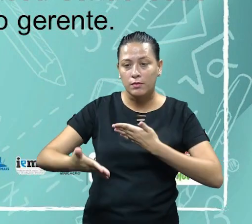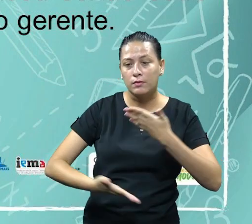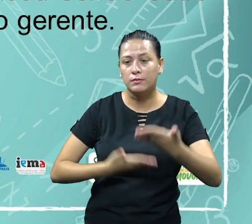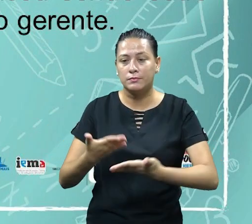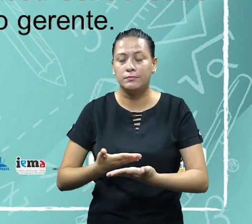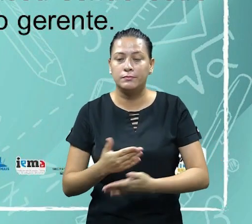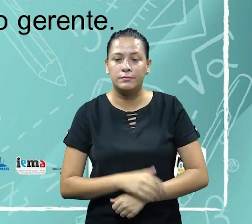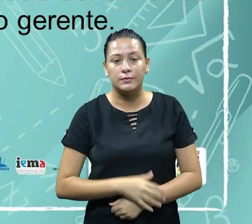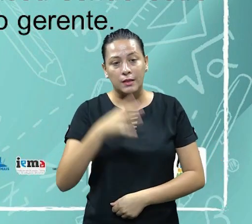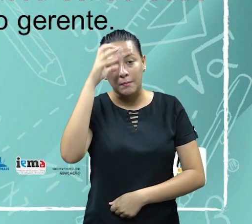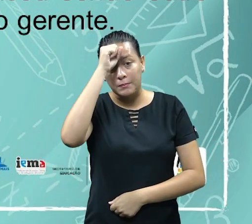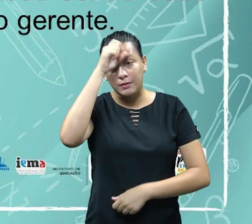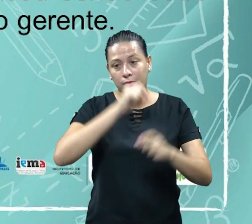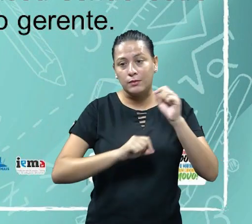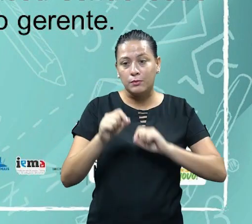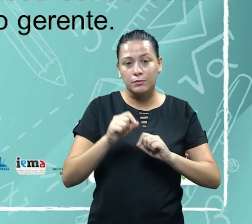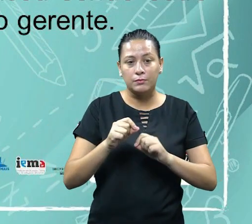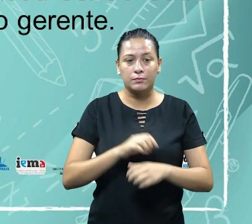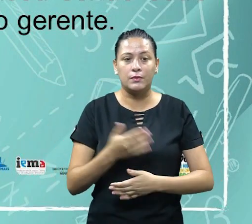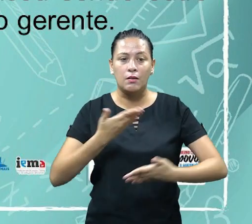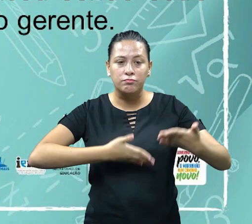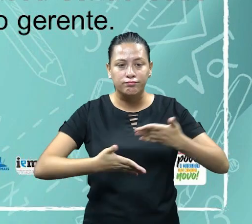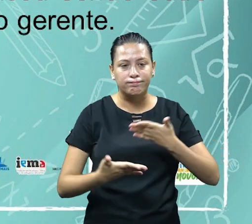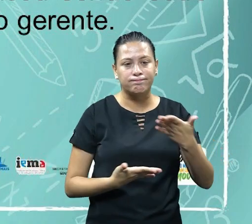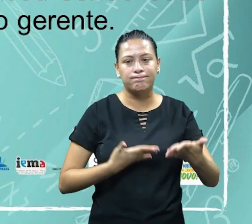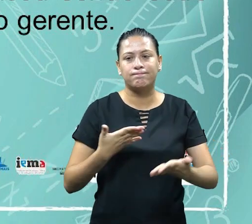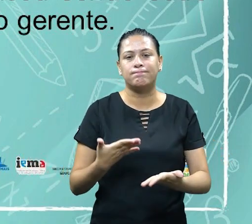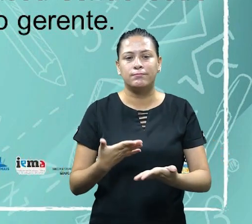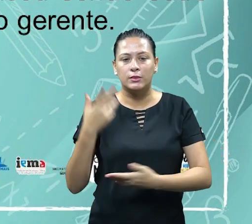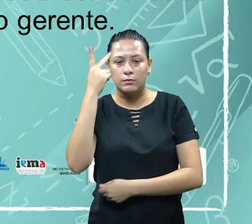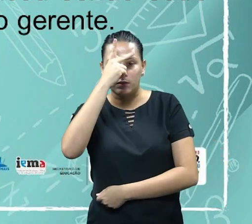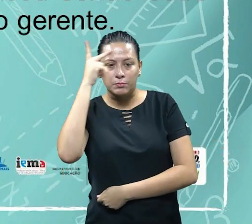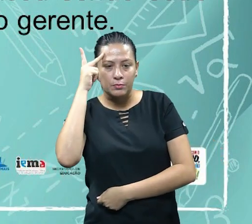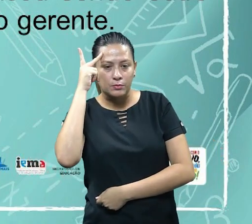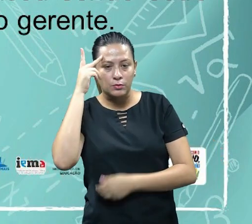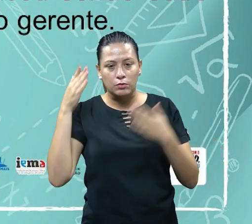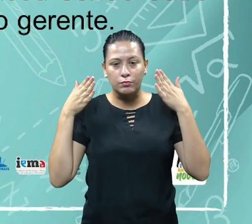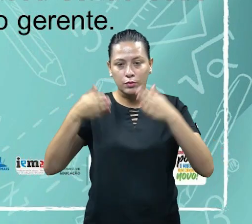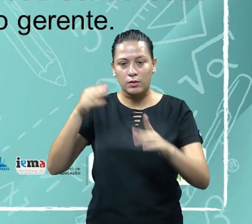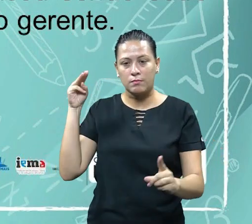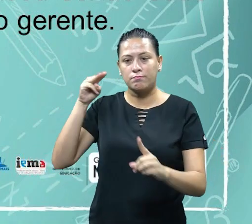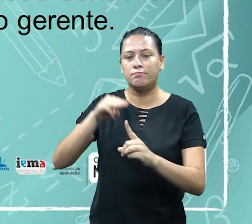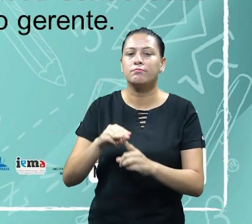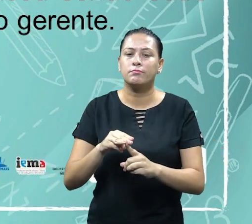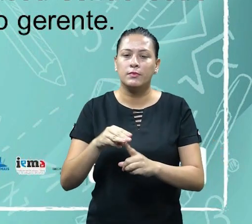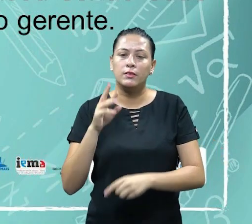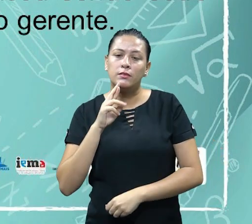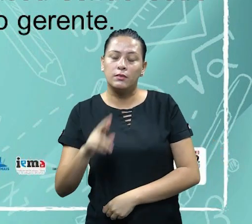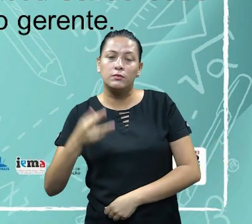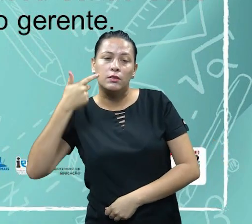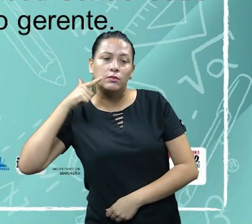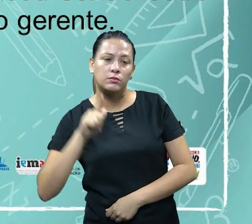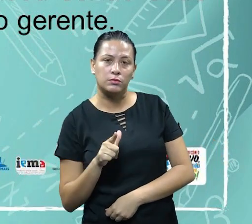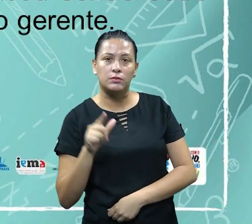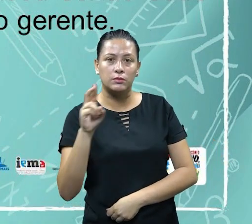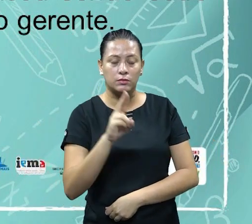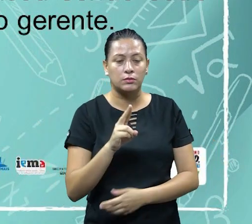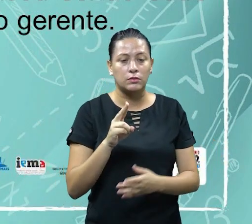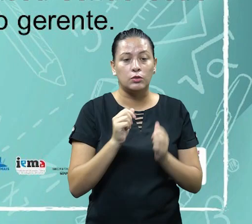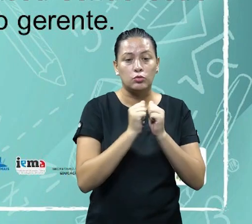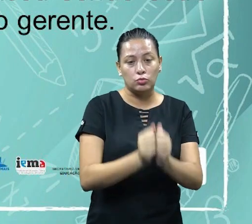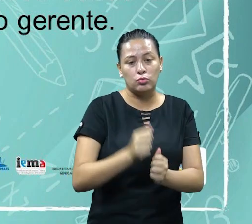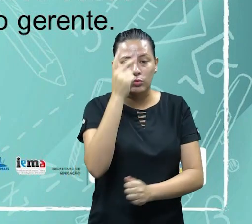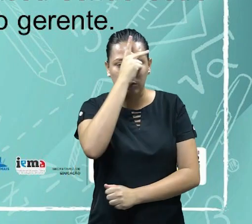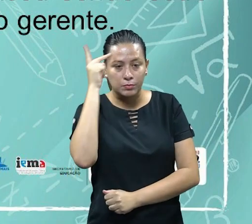interpessoal, aprender a lidar com pessoas e focar metas e resultados a alcançar através das pessoas. Criar uma equipe de alto desempenho ficou sendo outro